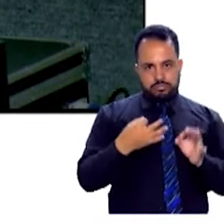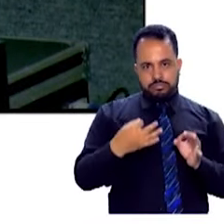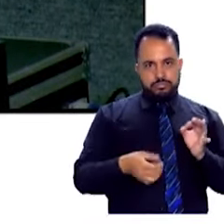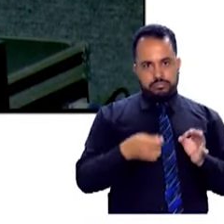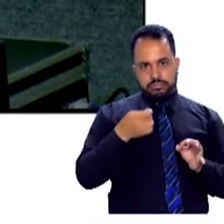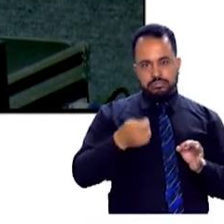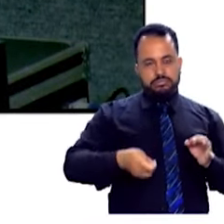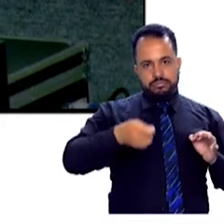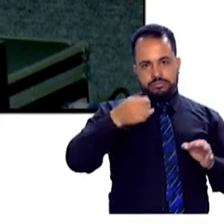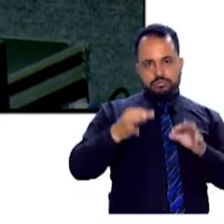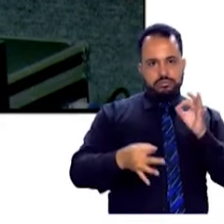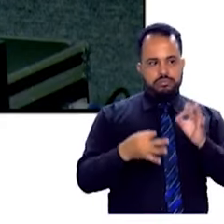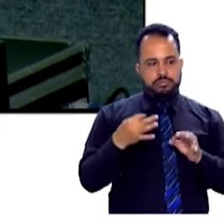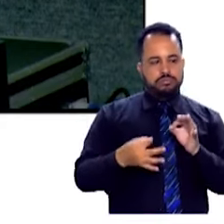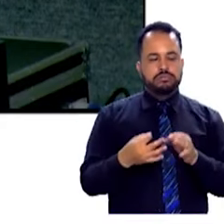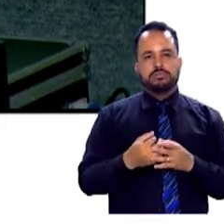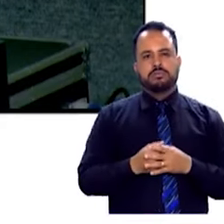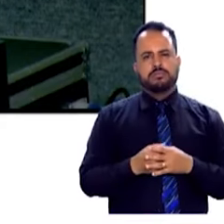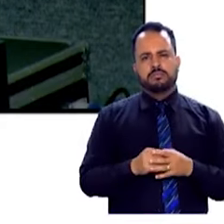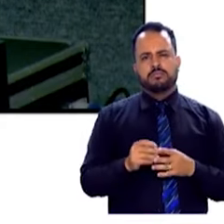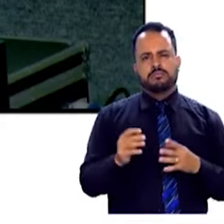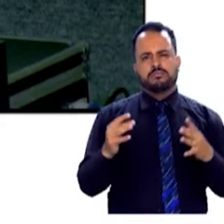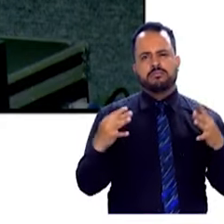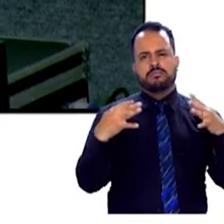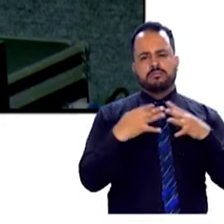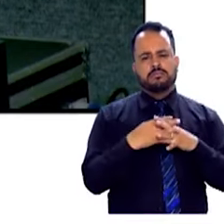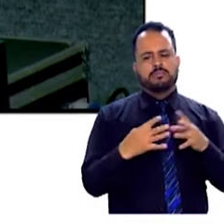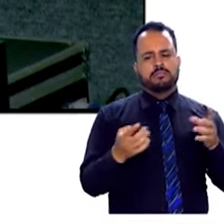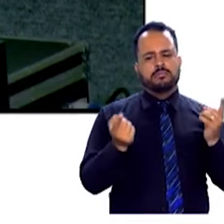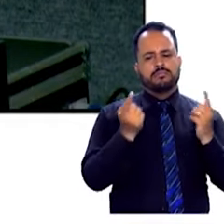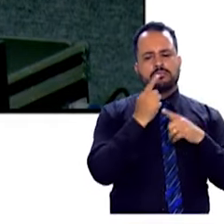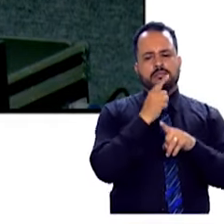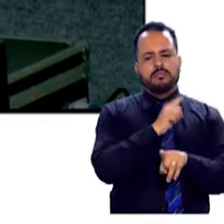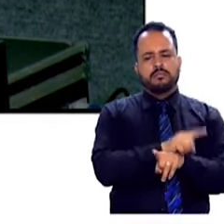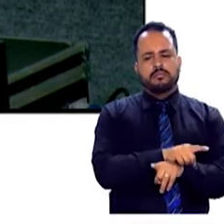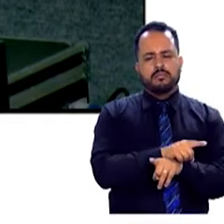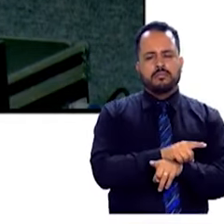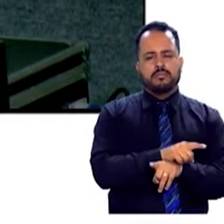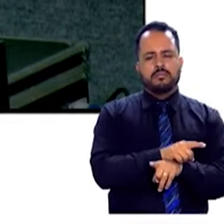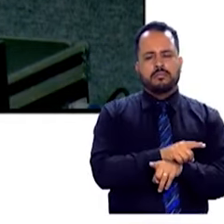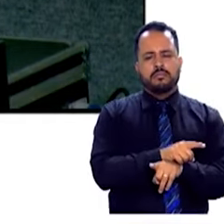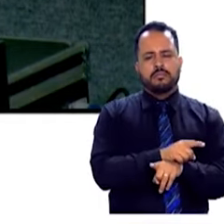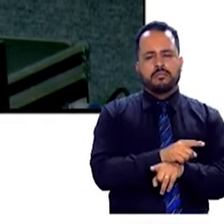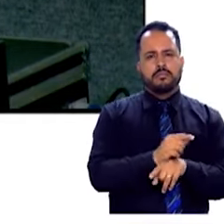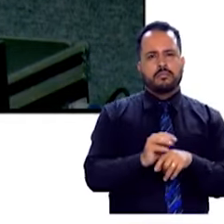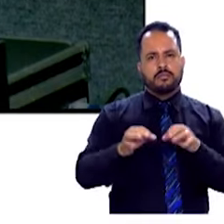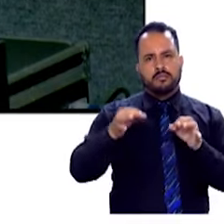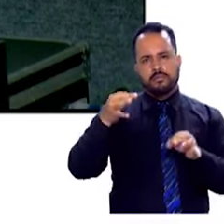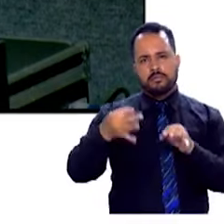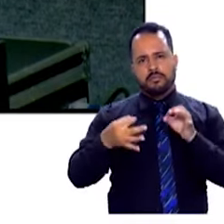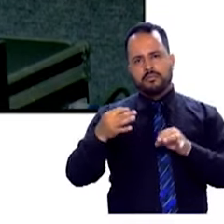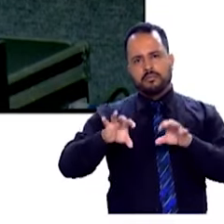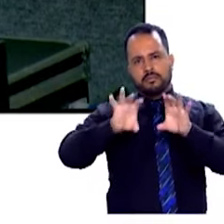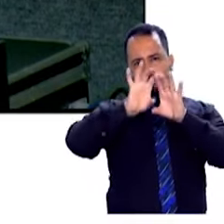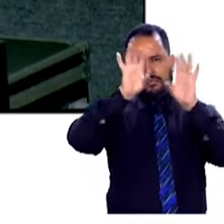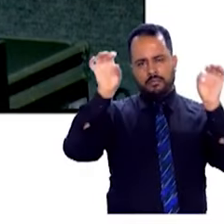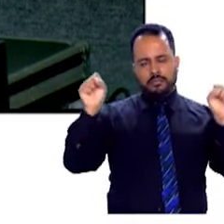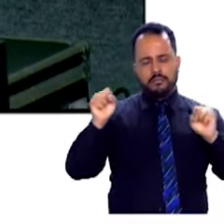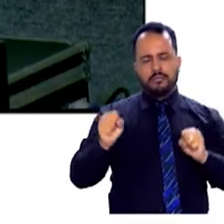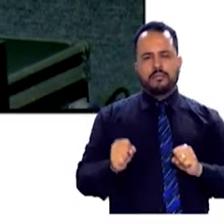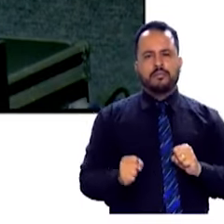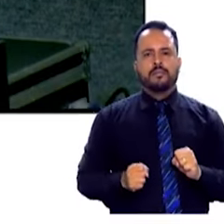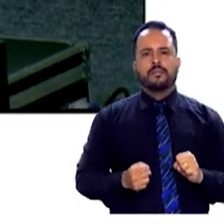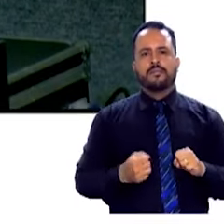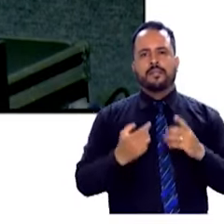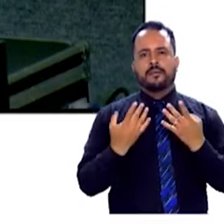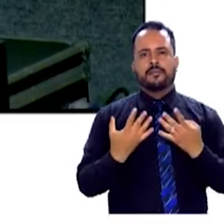a rácio é estranho isso né um precedente chamado Rex versus phanton em que o tribunal disse olha se há uma uma